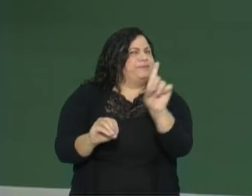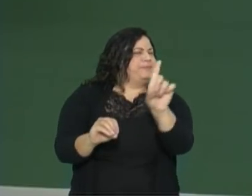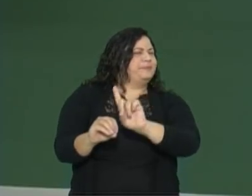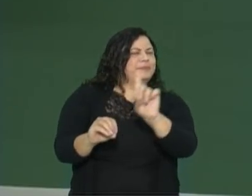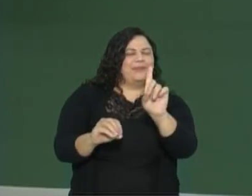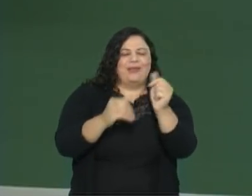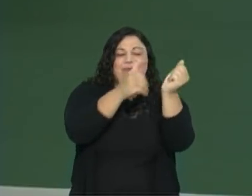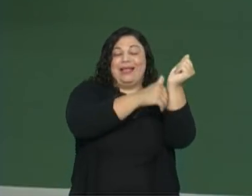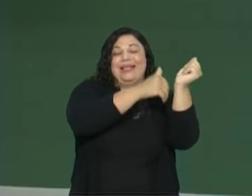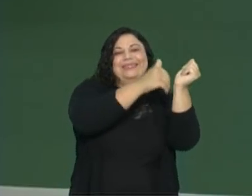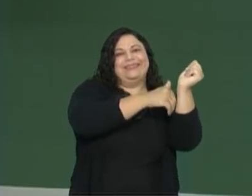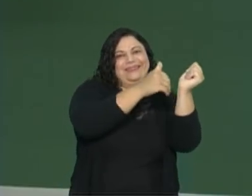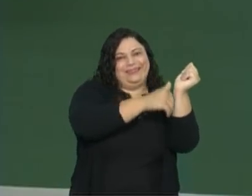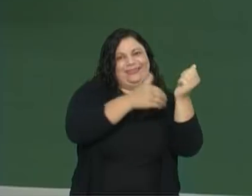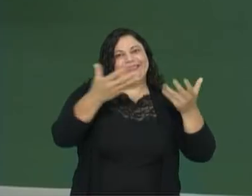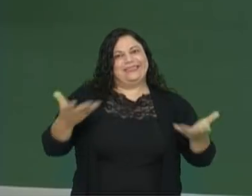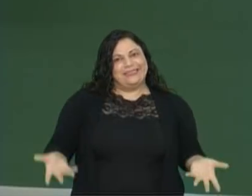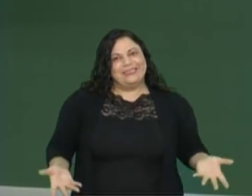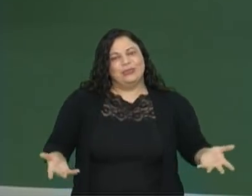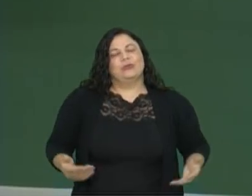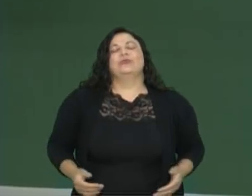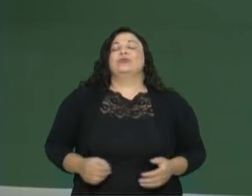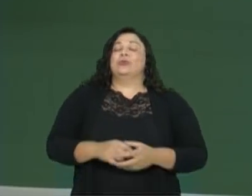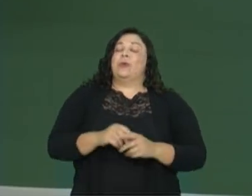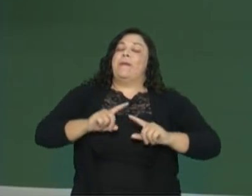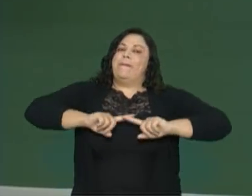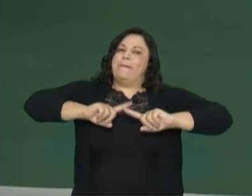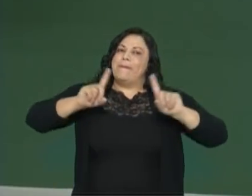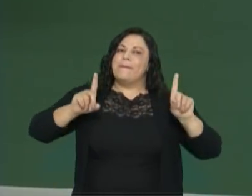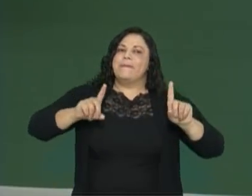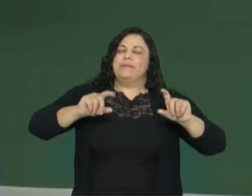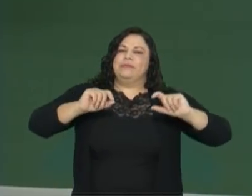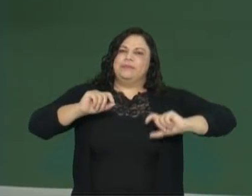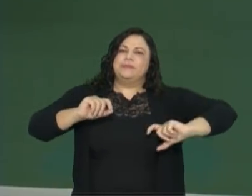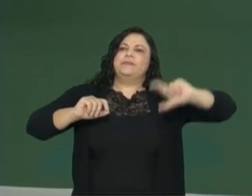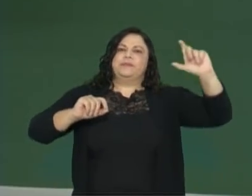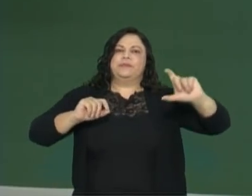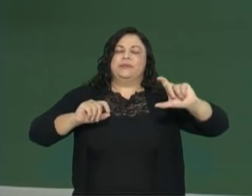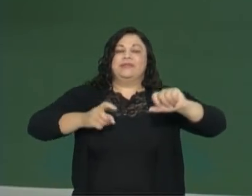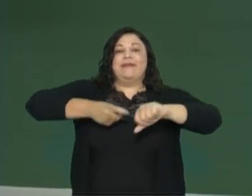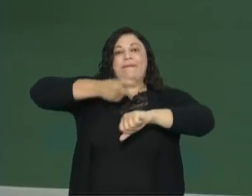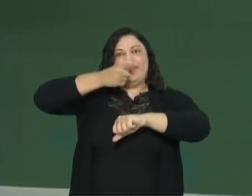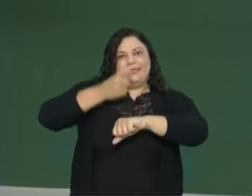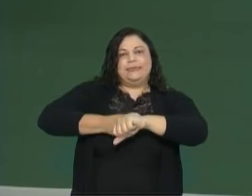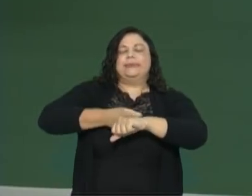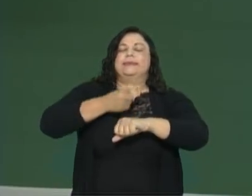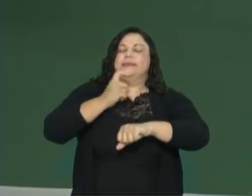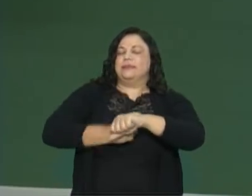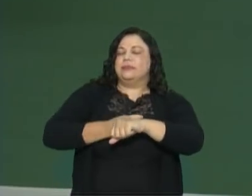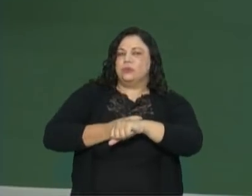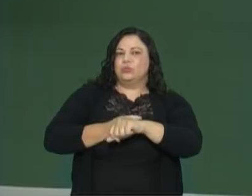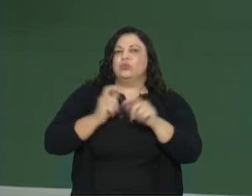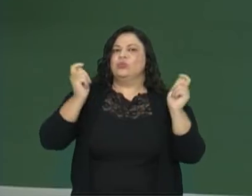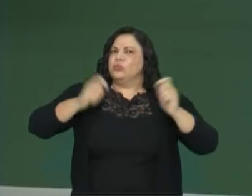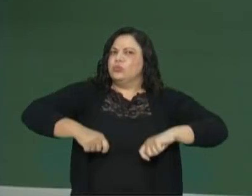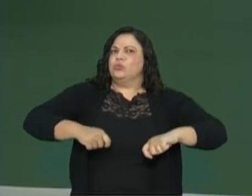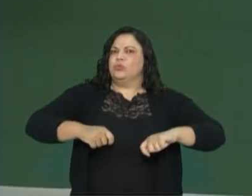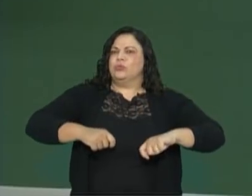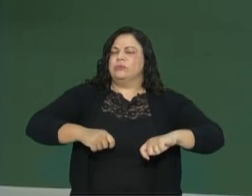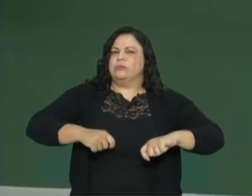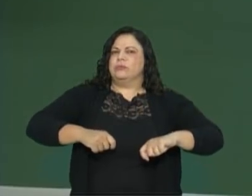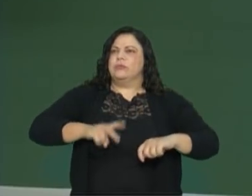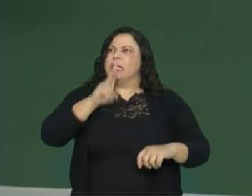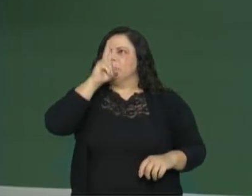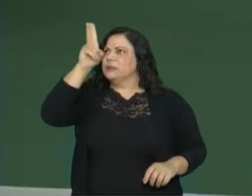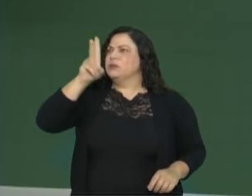secreta. Perfeito? Mas ele aumenta a resistência do metal? Sim, aumenta e muito. Precisa de muito